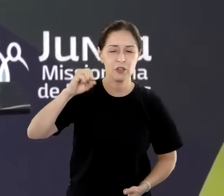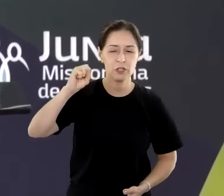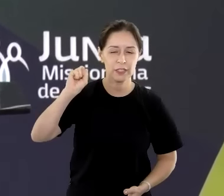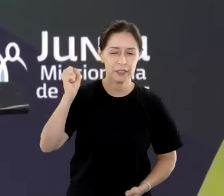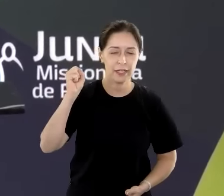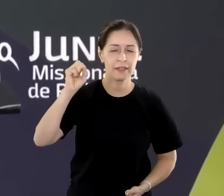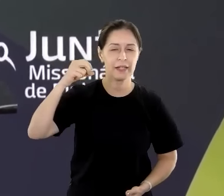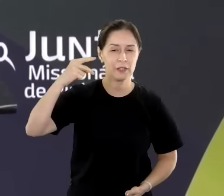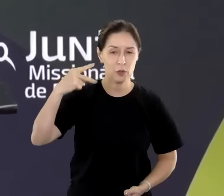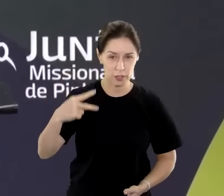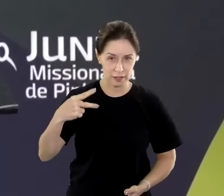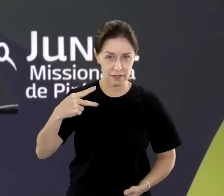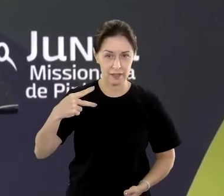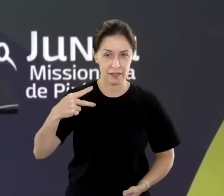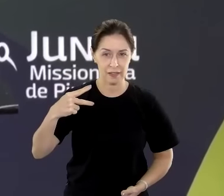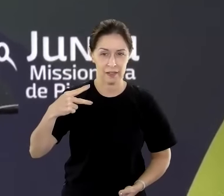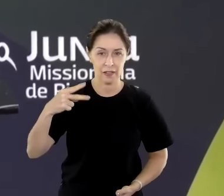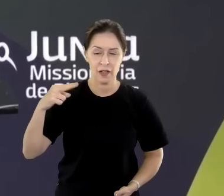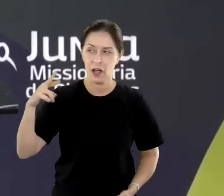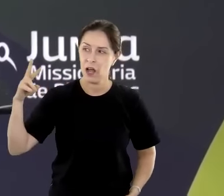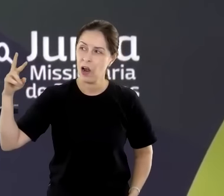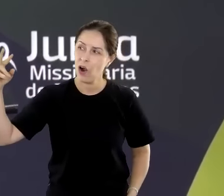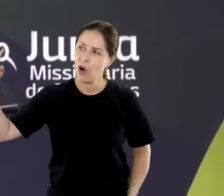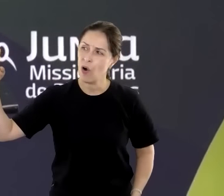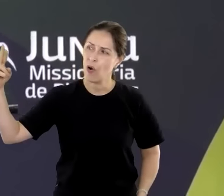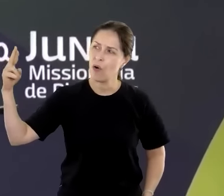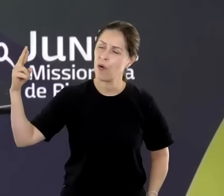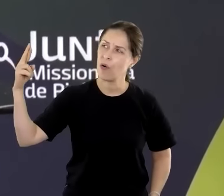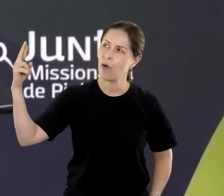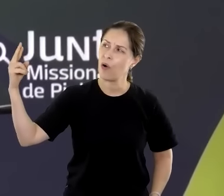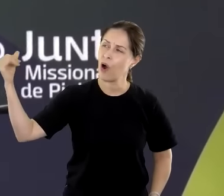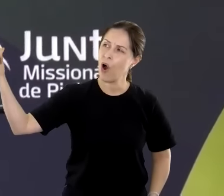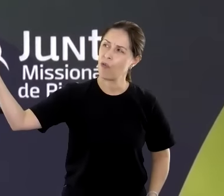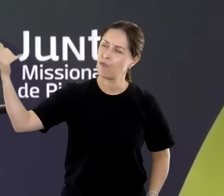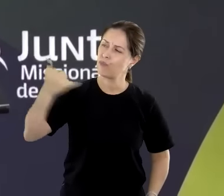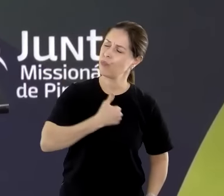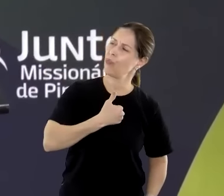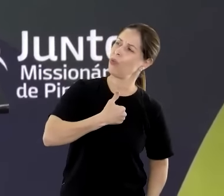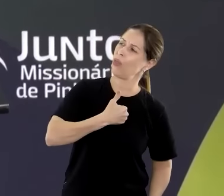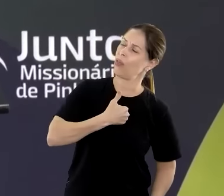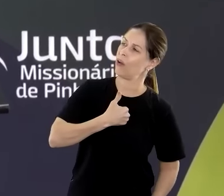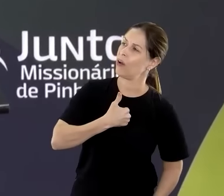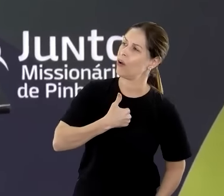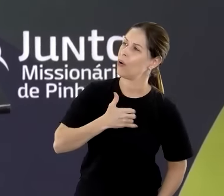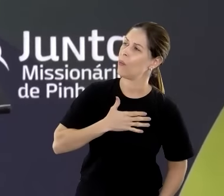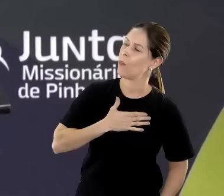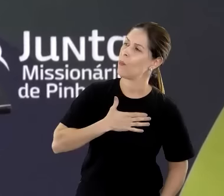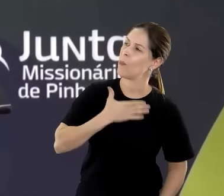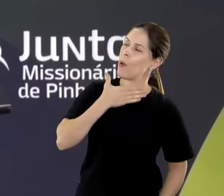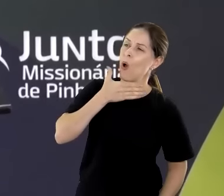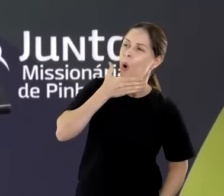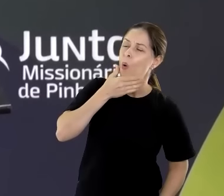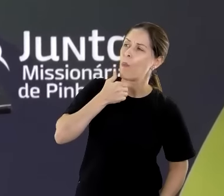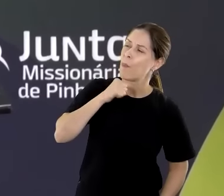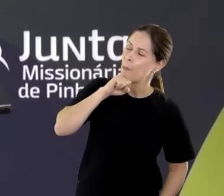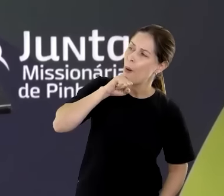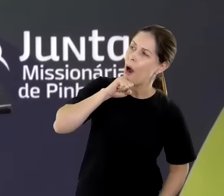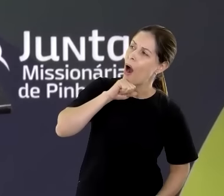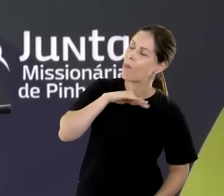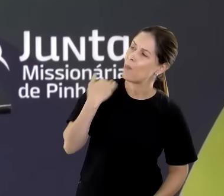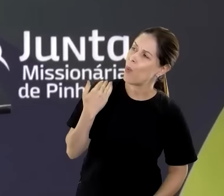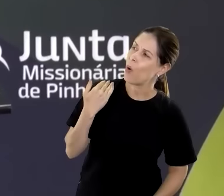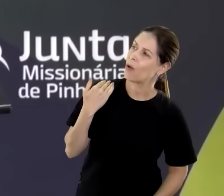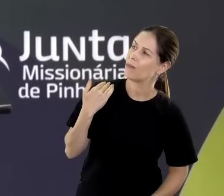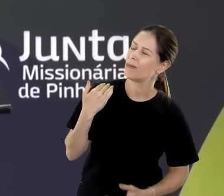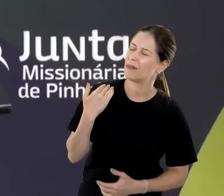Paulista, e eu cheguei em Congonhas, aquela neblina, aquela garoa característica de